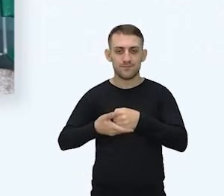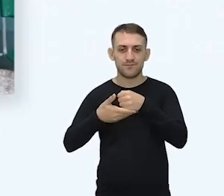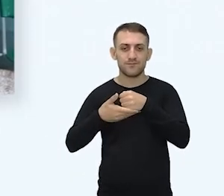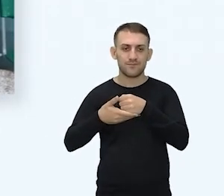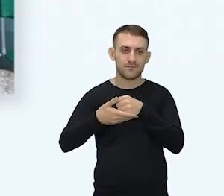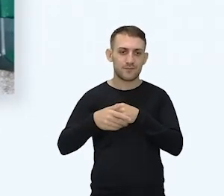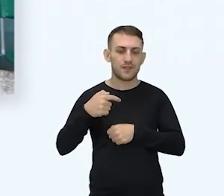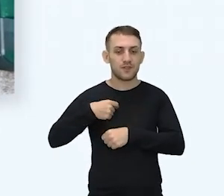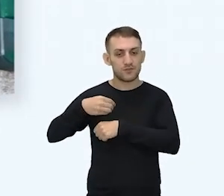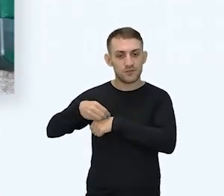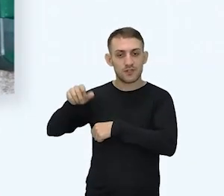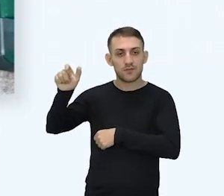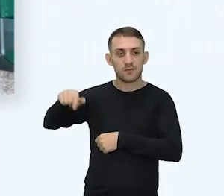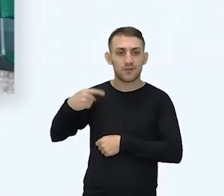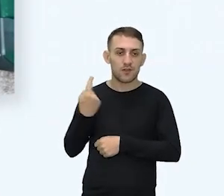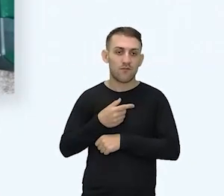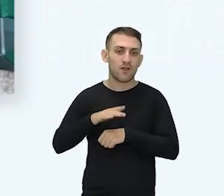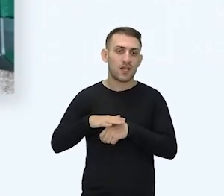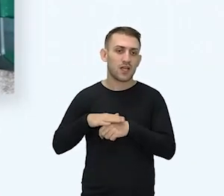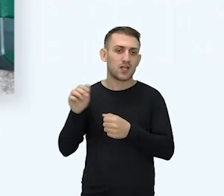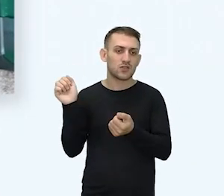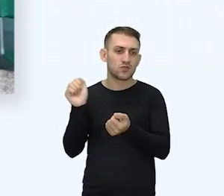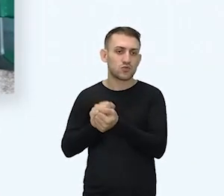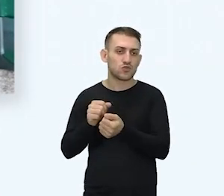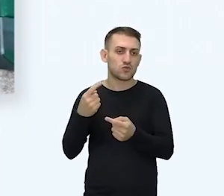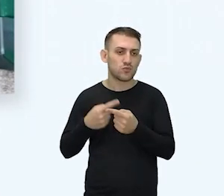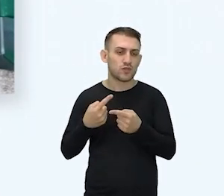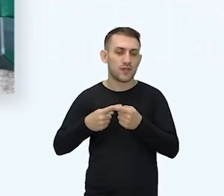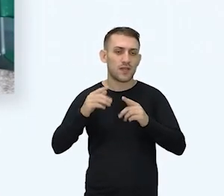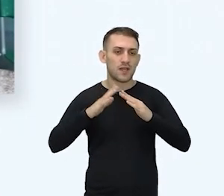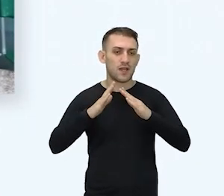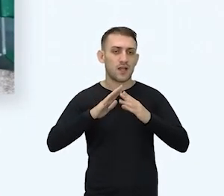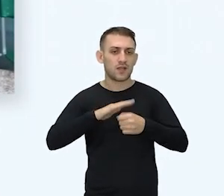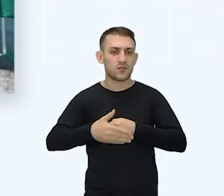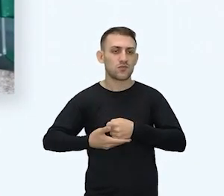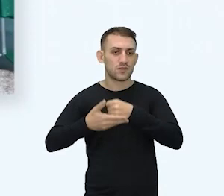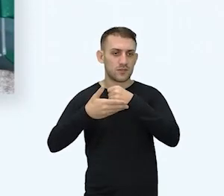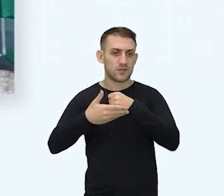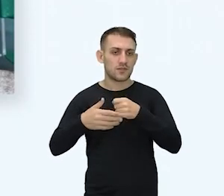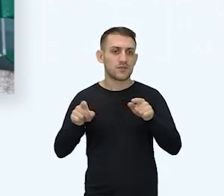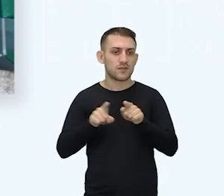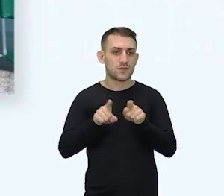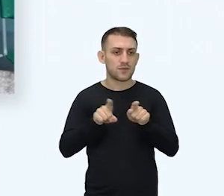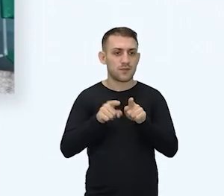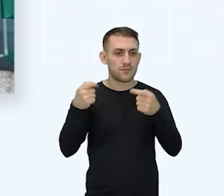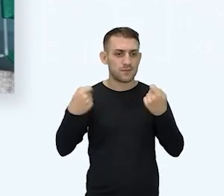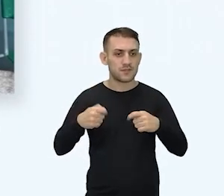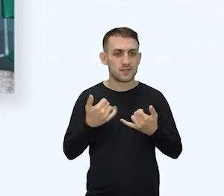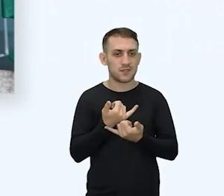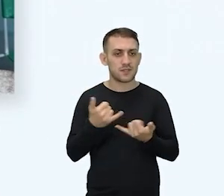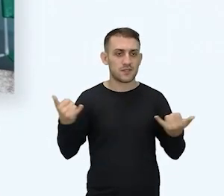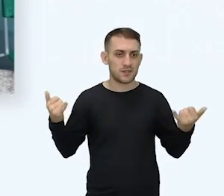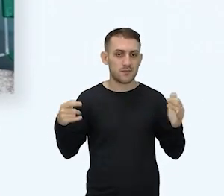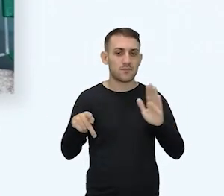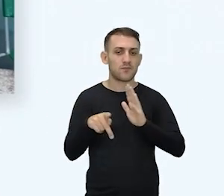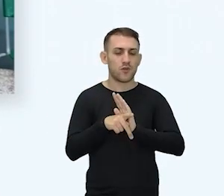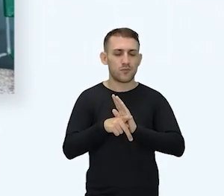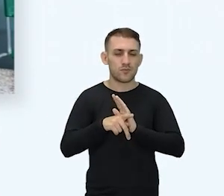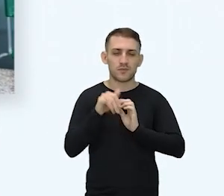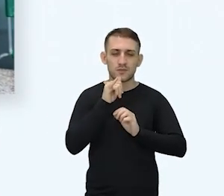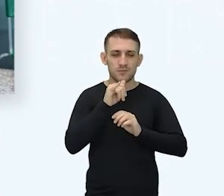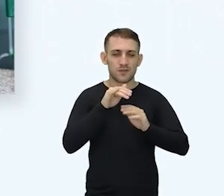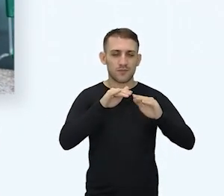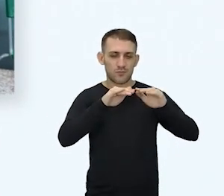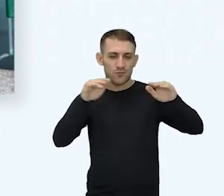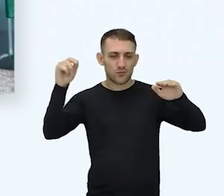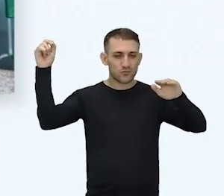eu sugeri a ele que a gente fizesse junto, porque a casa sustentável também precisa de energia, né? Uma placa solar.